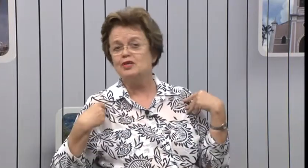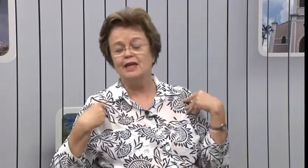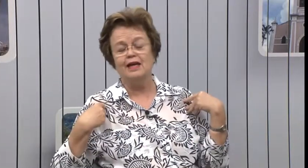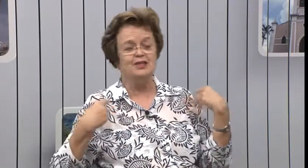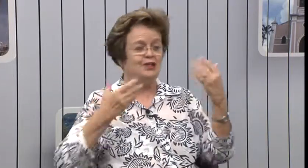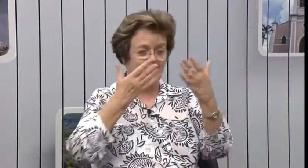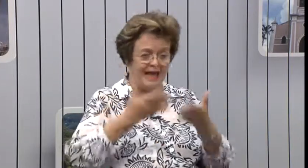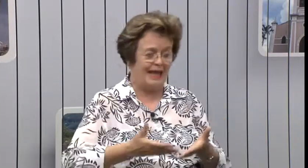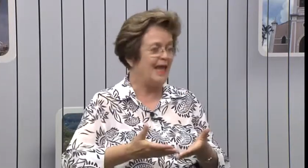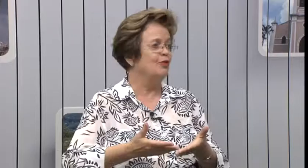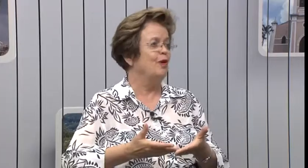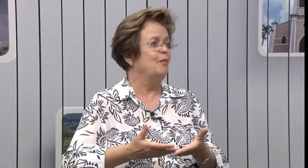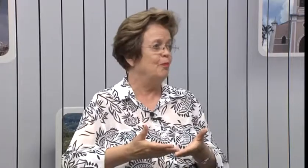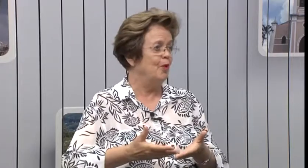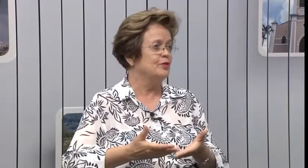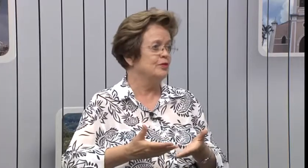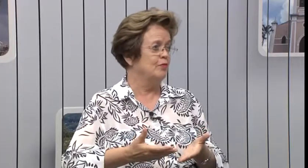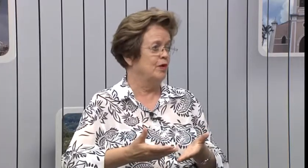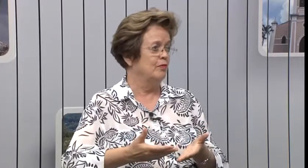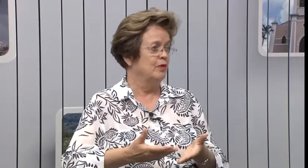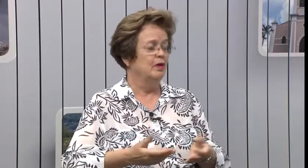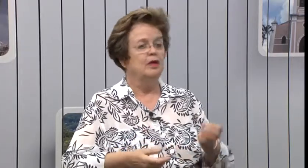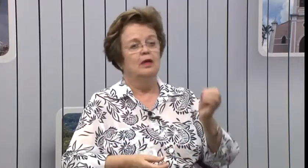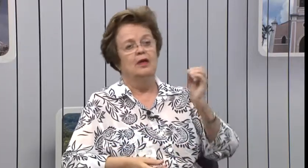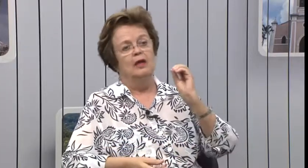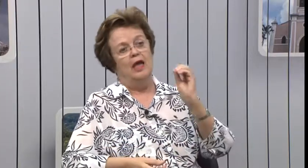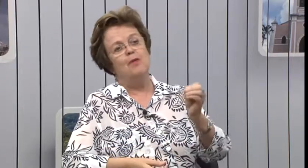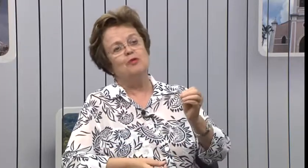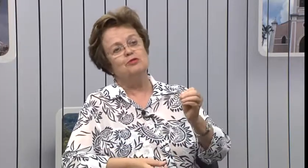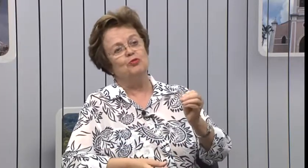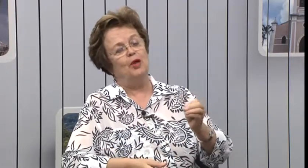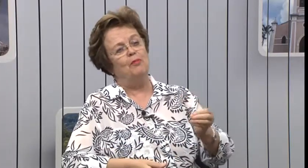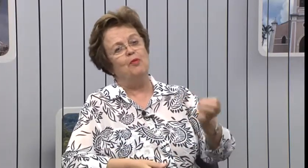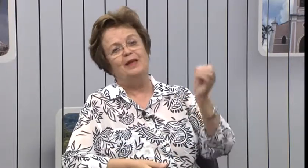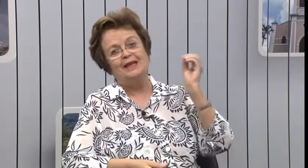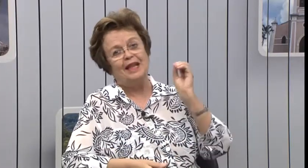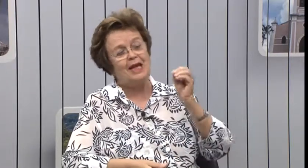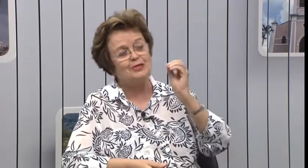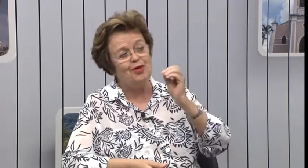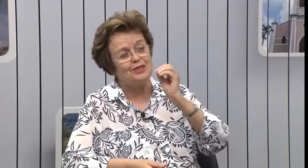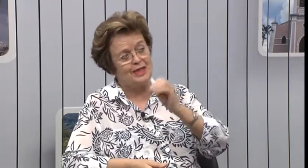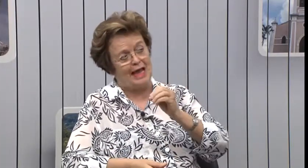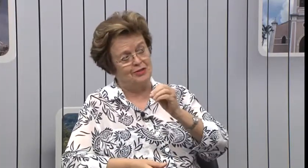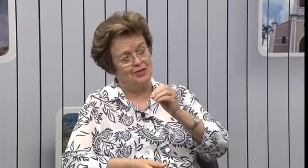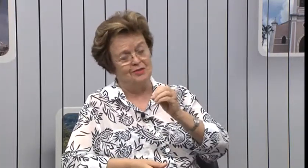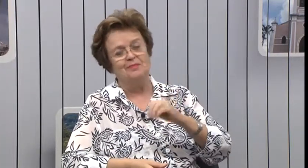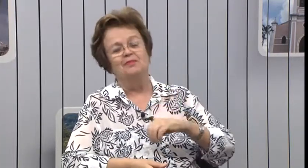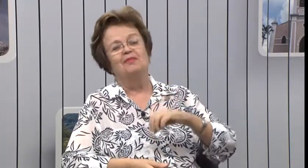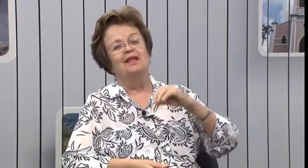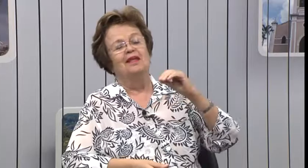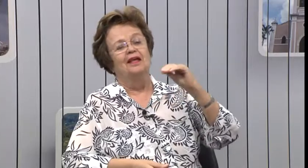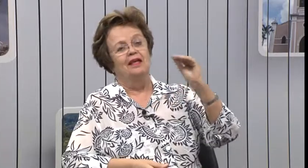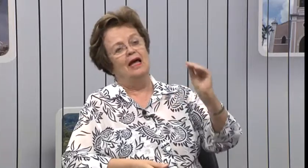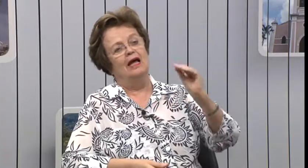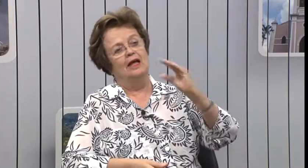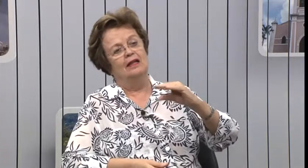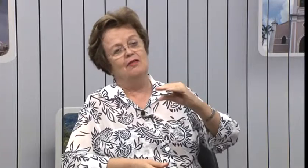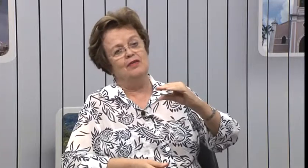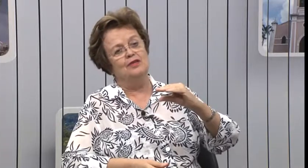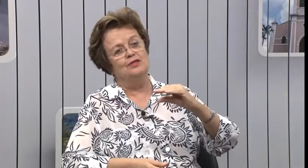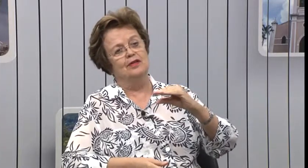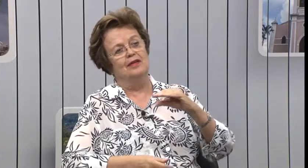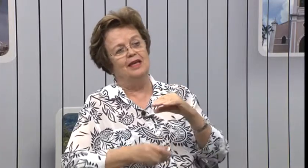não consegui acreditar lendo a proposta atual. É uma consulta pública 327 Sim.